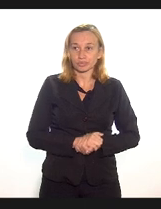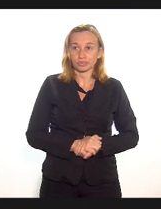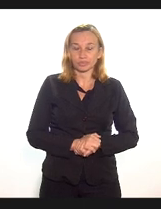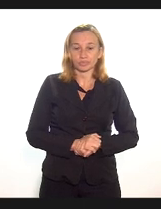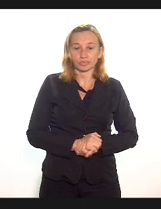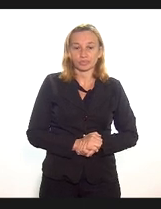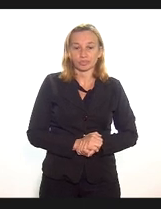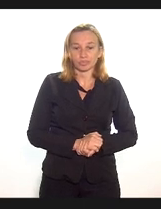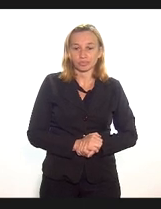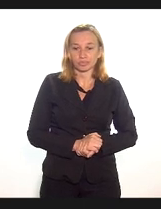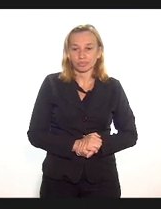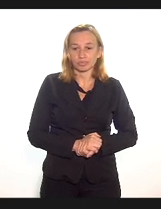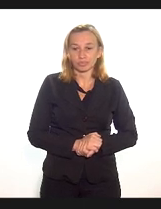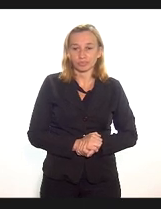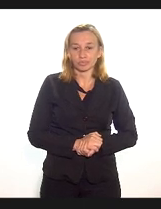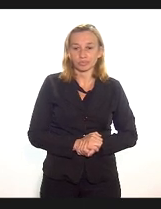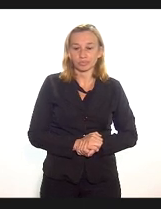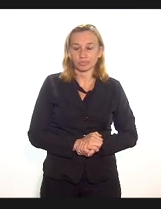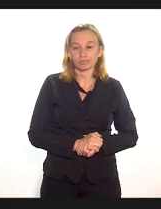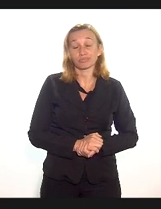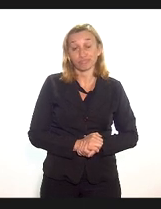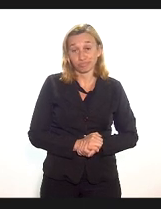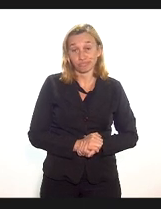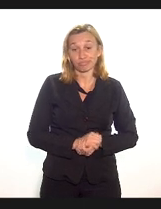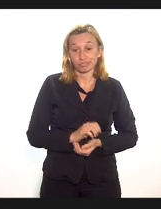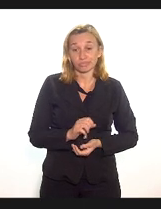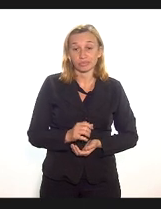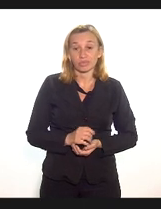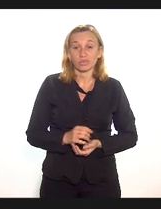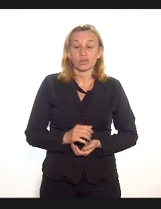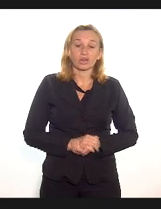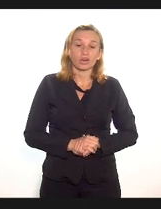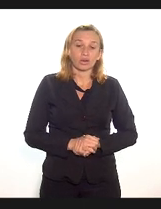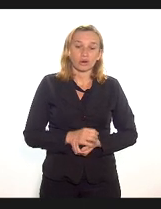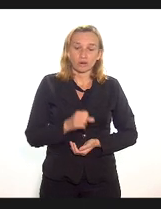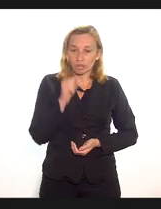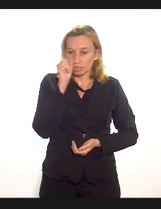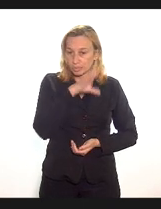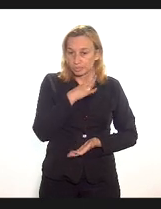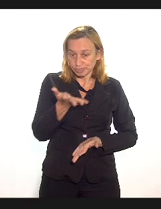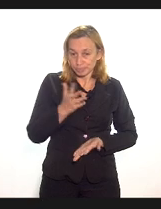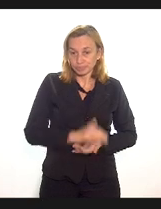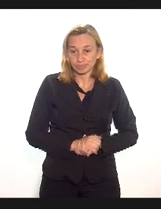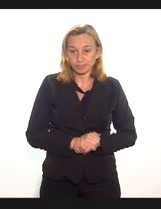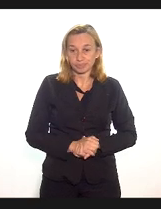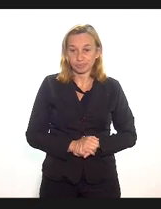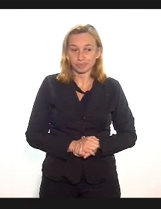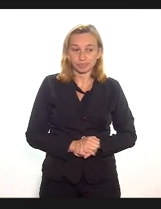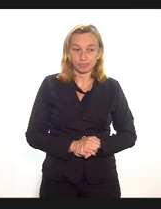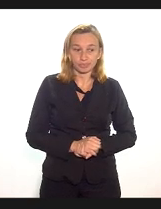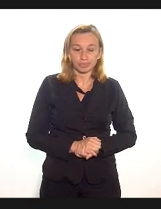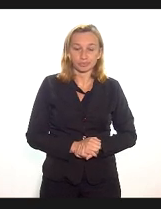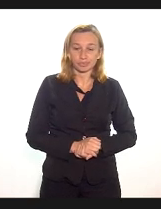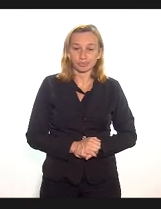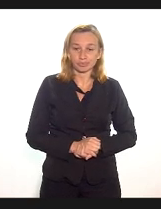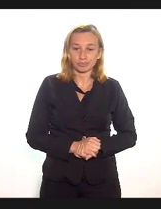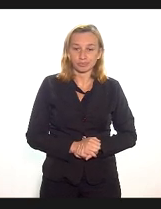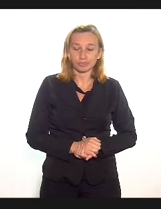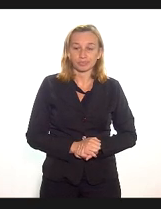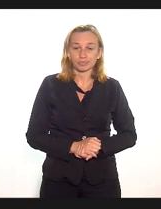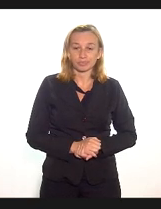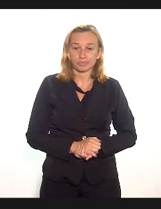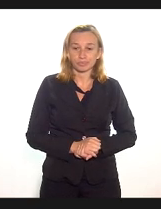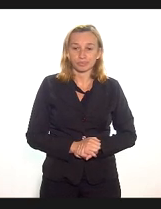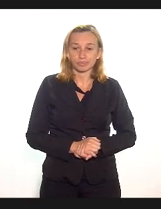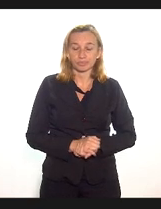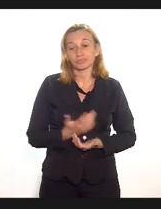nosso país numa bomba atômica virótica, uma ameaça ao planeta, só recentemente ultrapassada pela Índia.